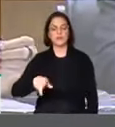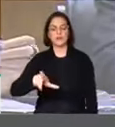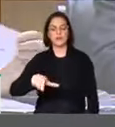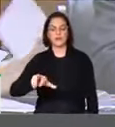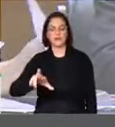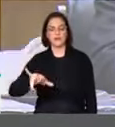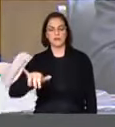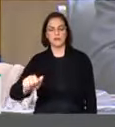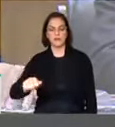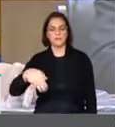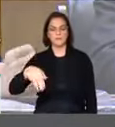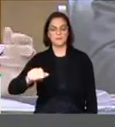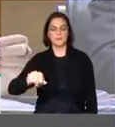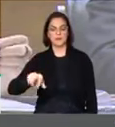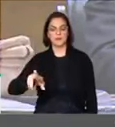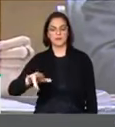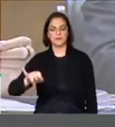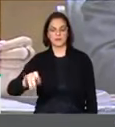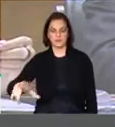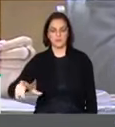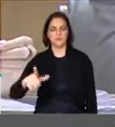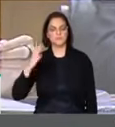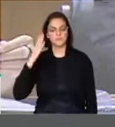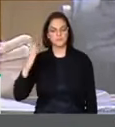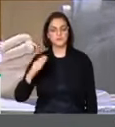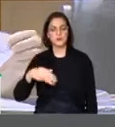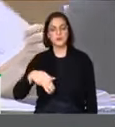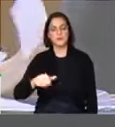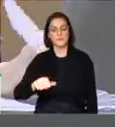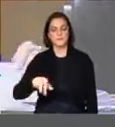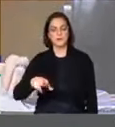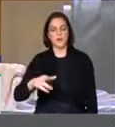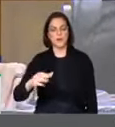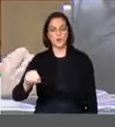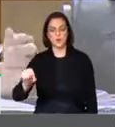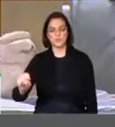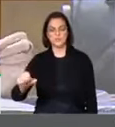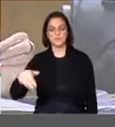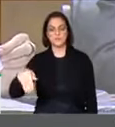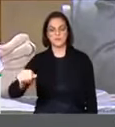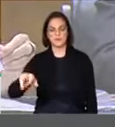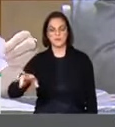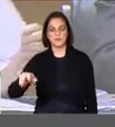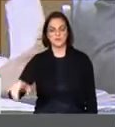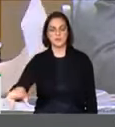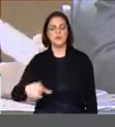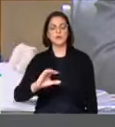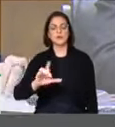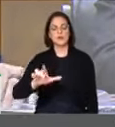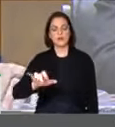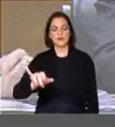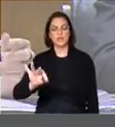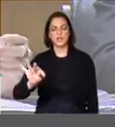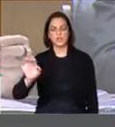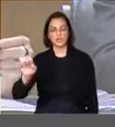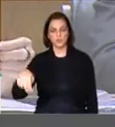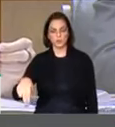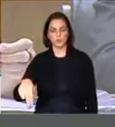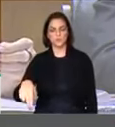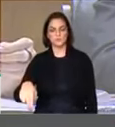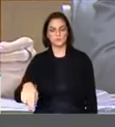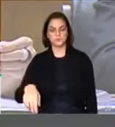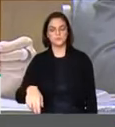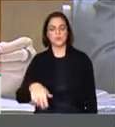Maciel, do Marcos Maciel, do Cleiton Eusebe, da UNAIDS,